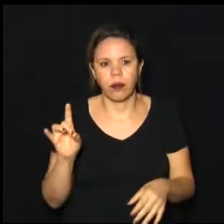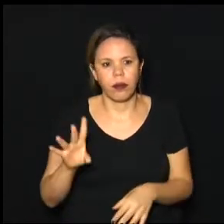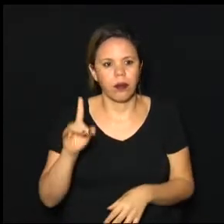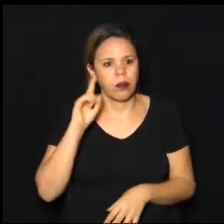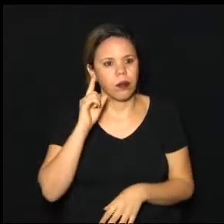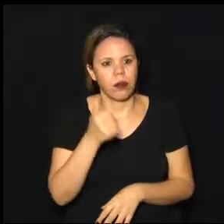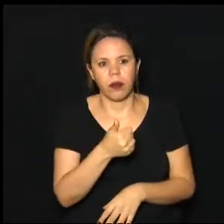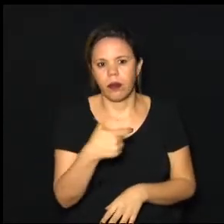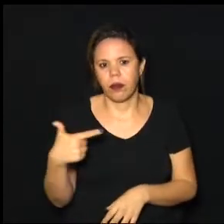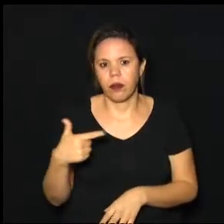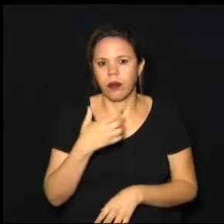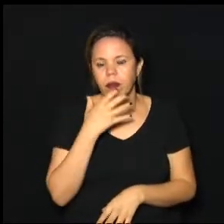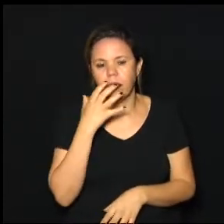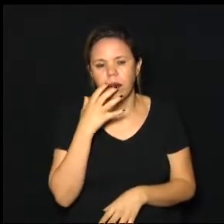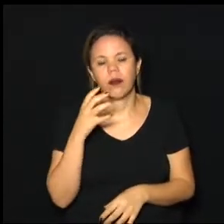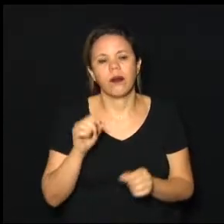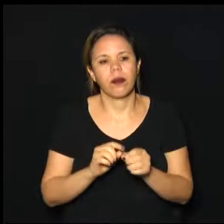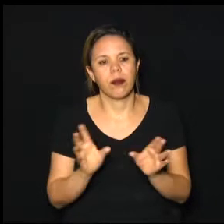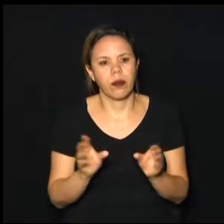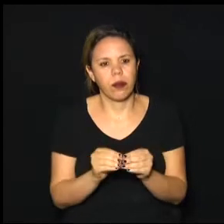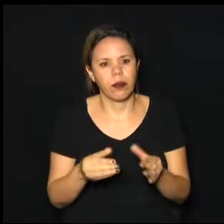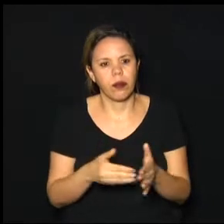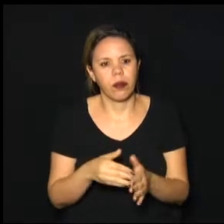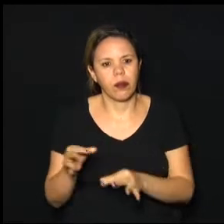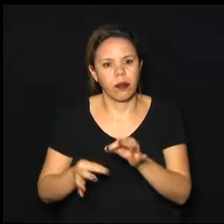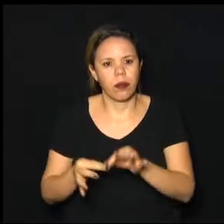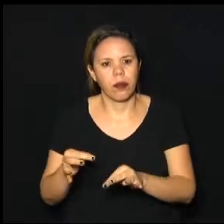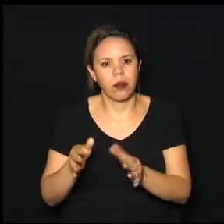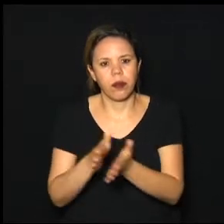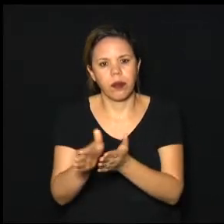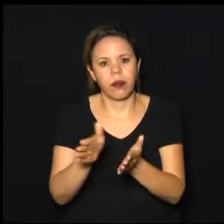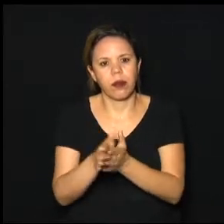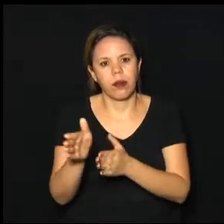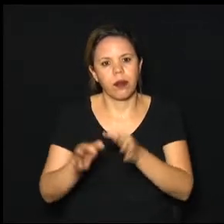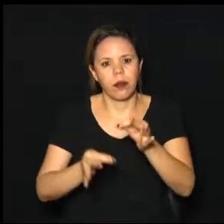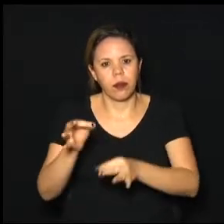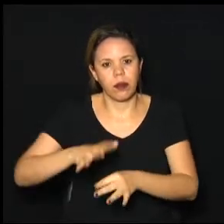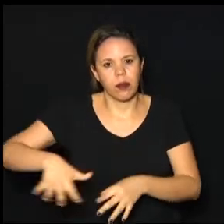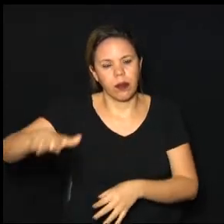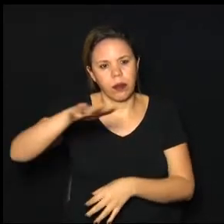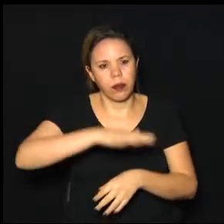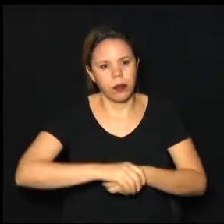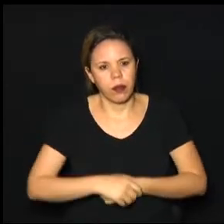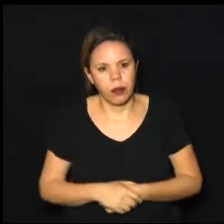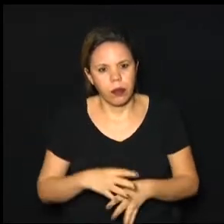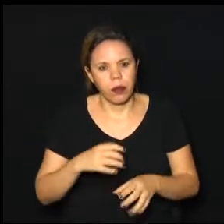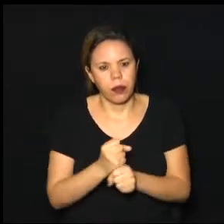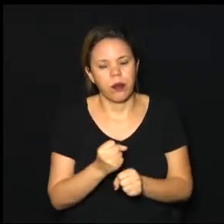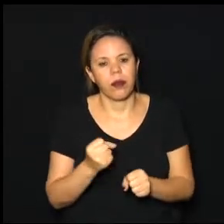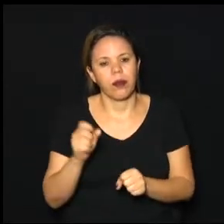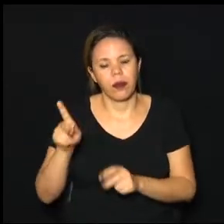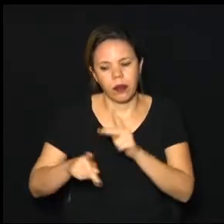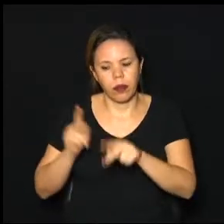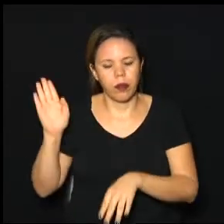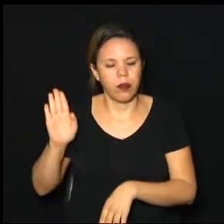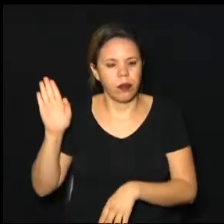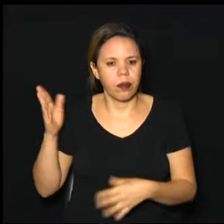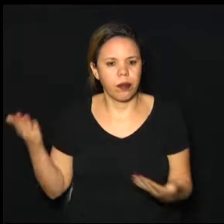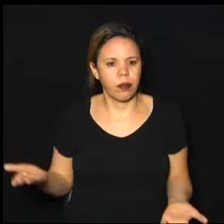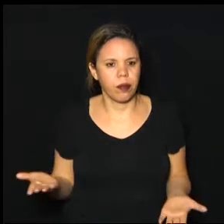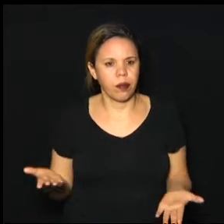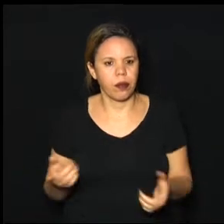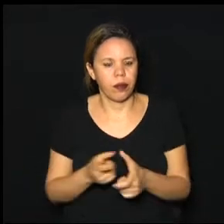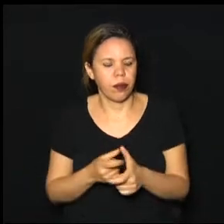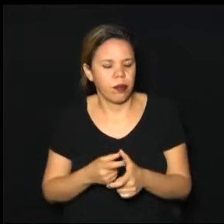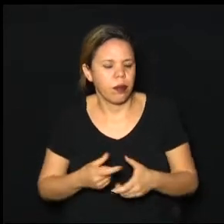de fevereiro, que é o prazo final para a Justiça Eleitoral publicar o julgamento das contas dos candidatos. Tá? Então veja